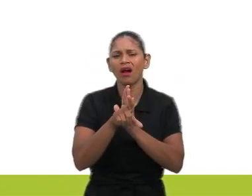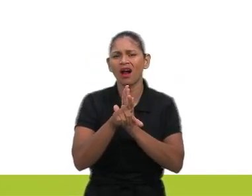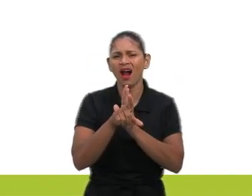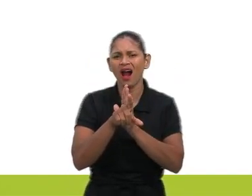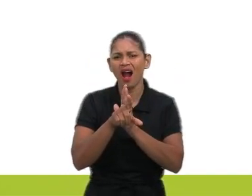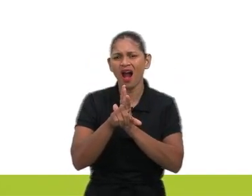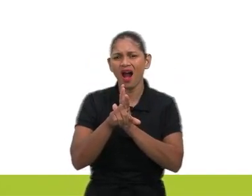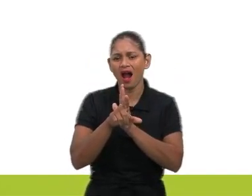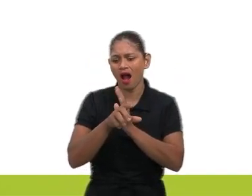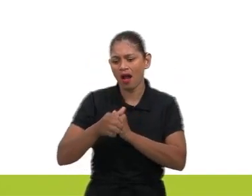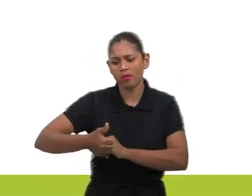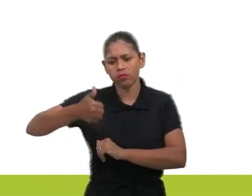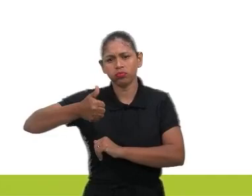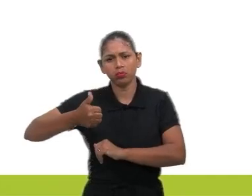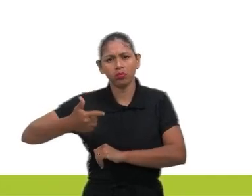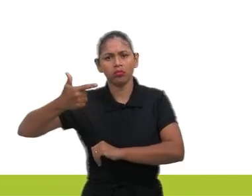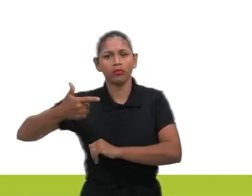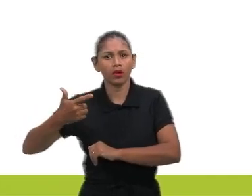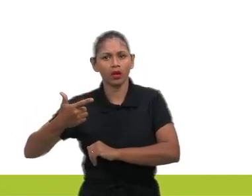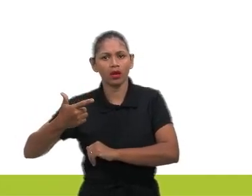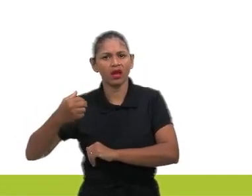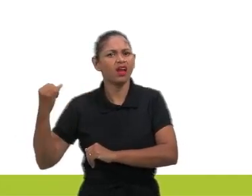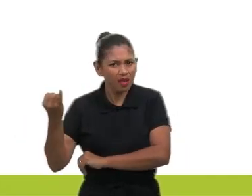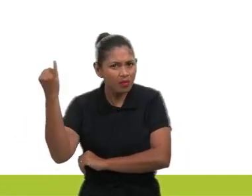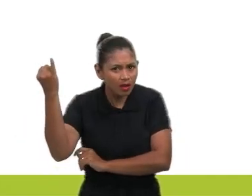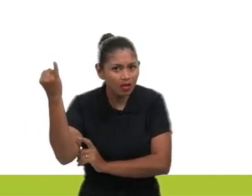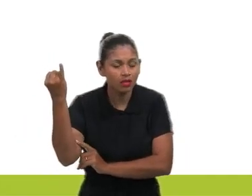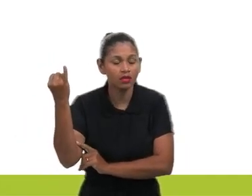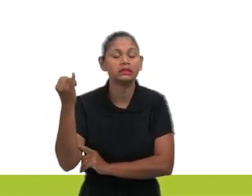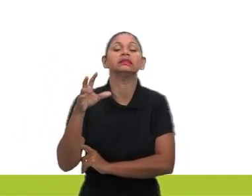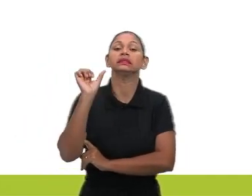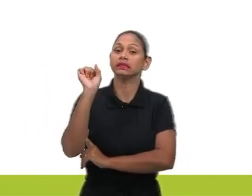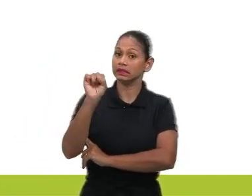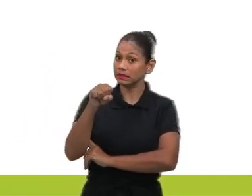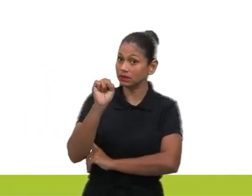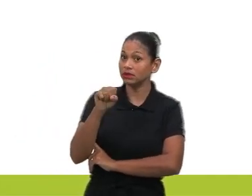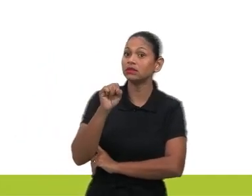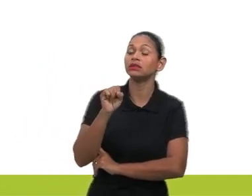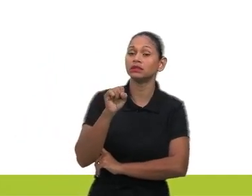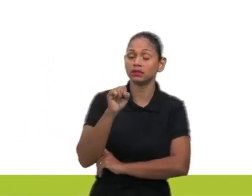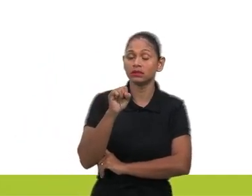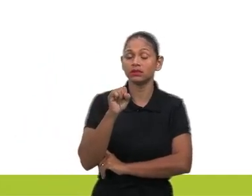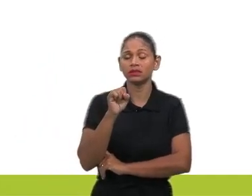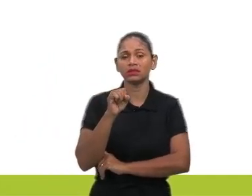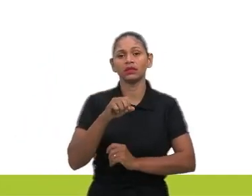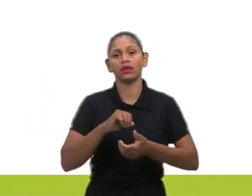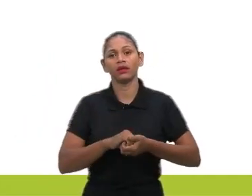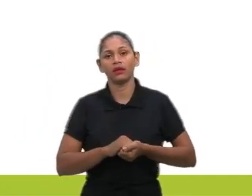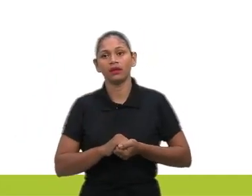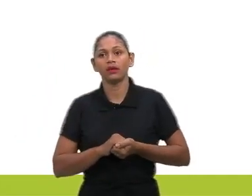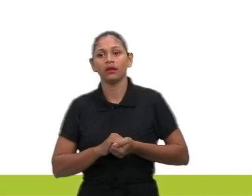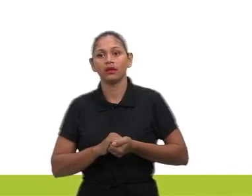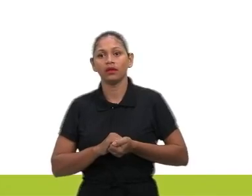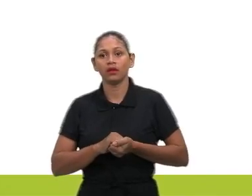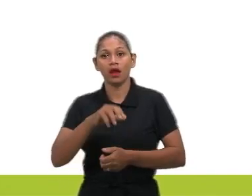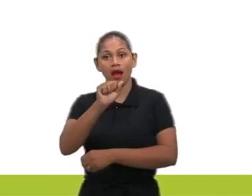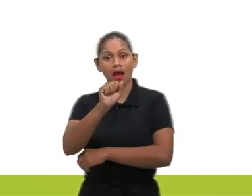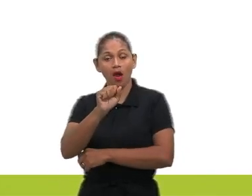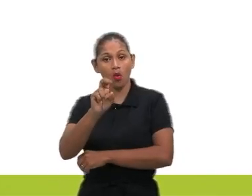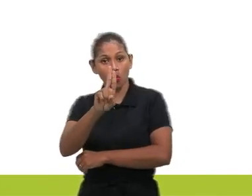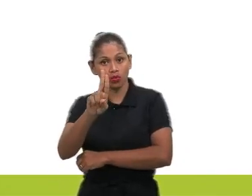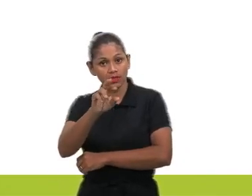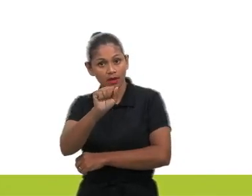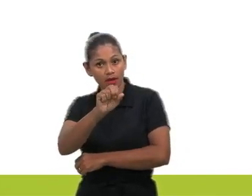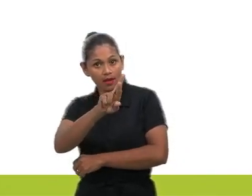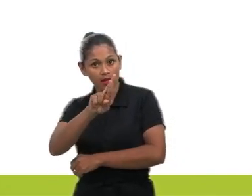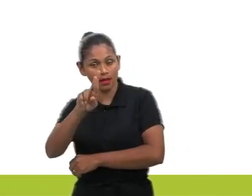importa? Se você disser que sim, você vai utilizar arranjo. Se a ordem não importar, não